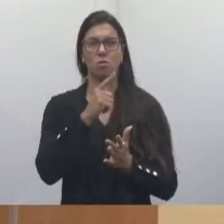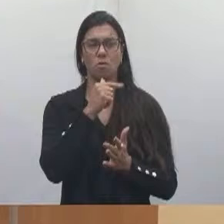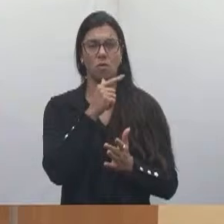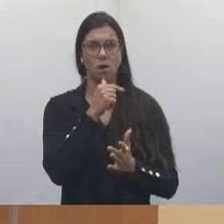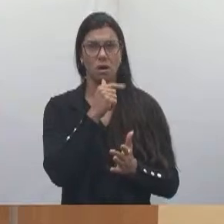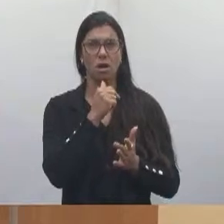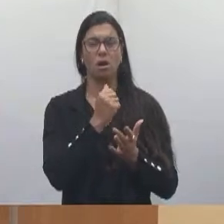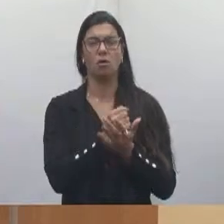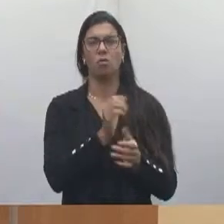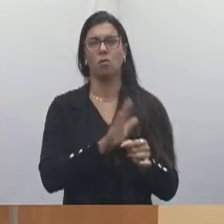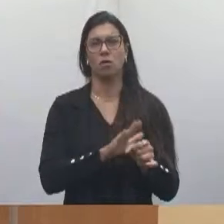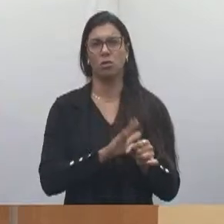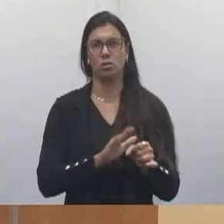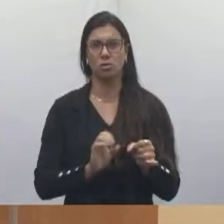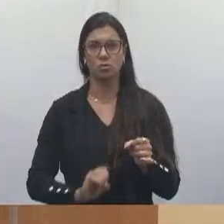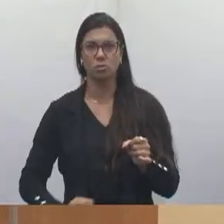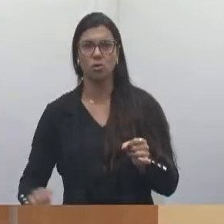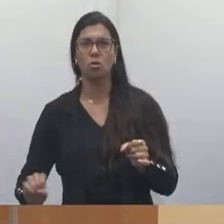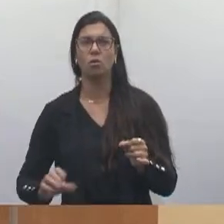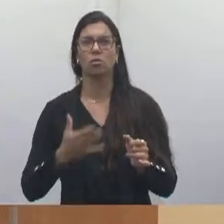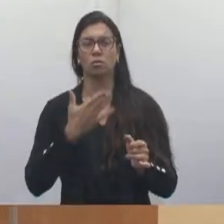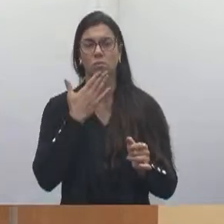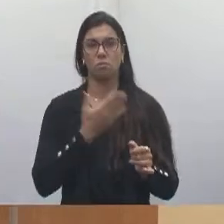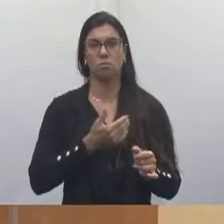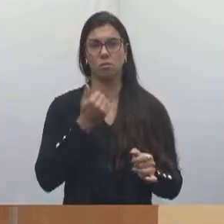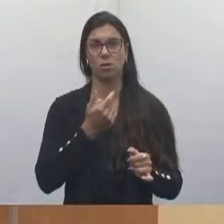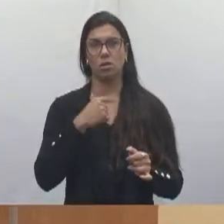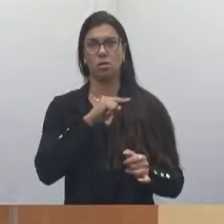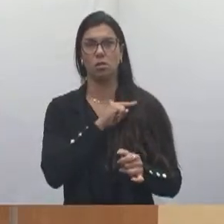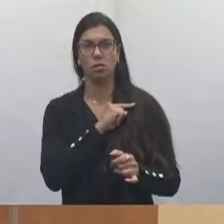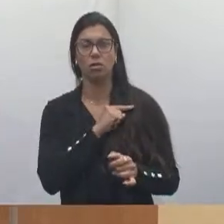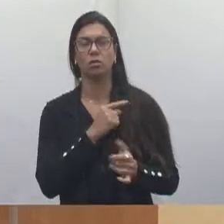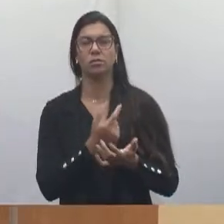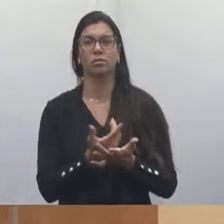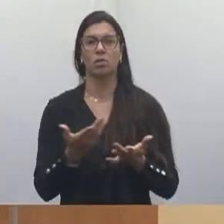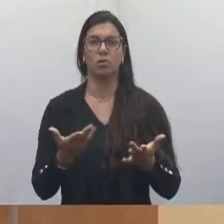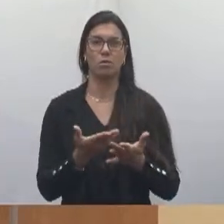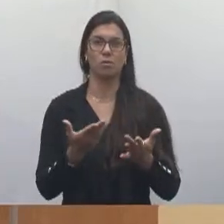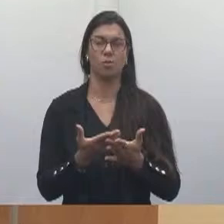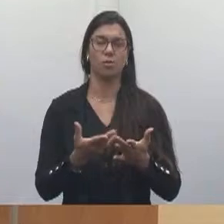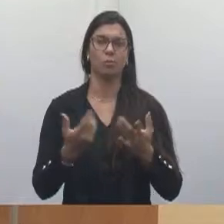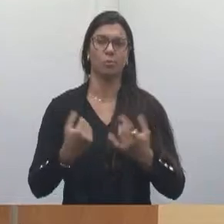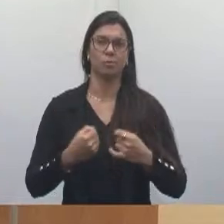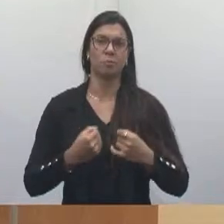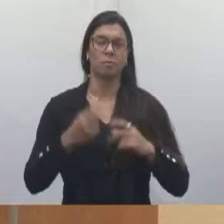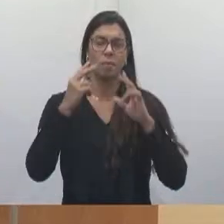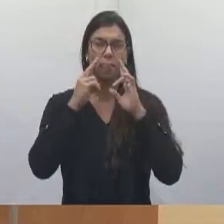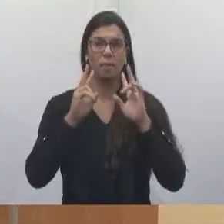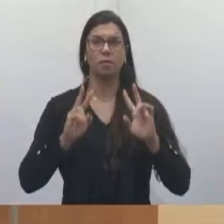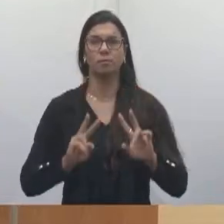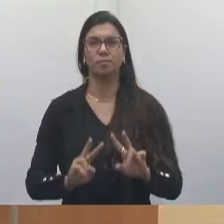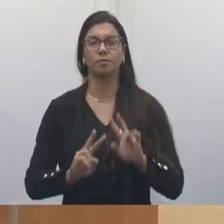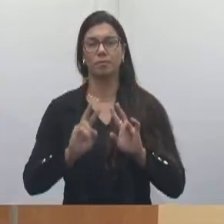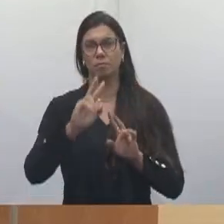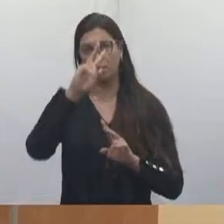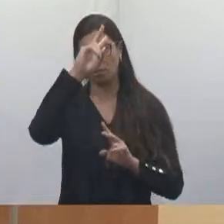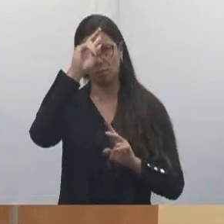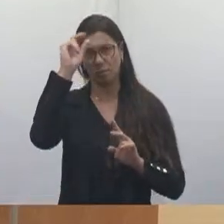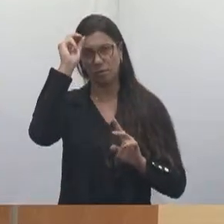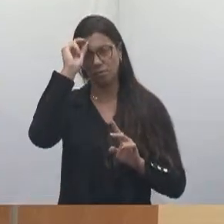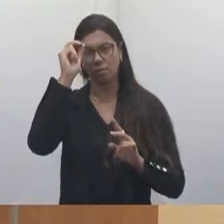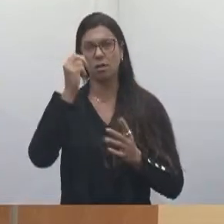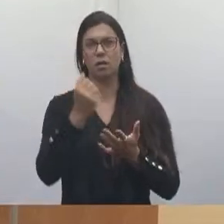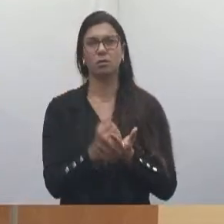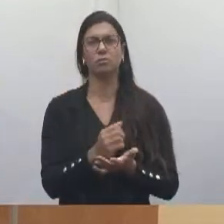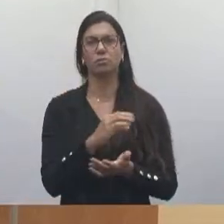esgoto. Eu acho que é nesse sentido que é importante da gente aqui no dia de hoje ver o prefeito fazer a apresentação de suas contas,